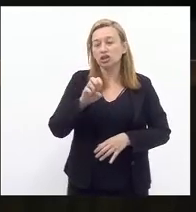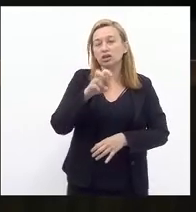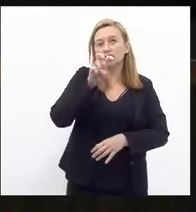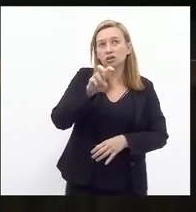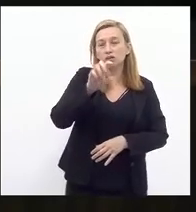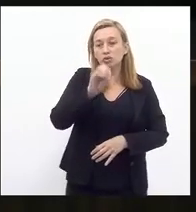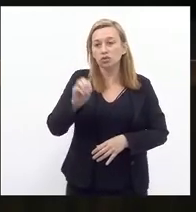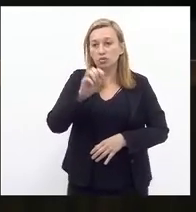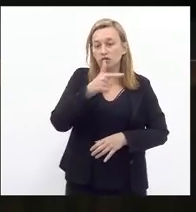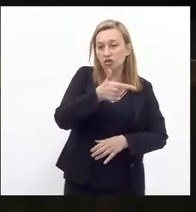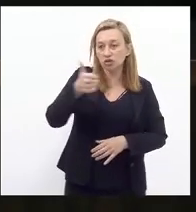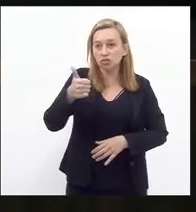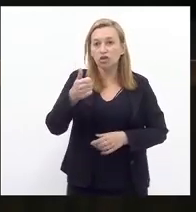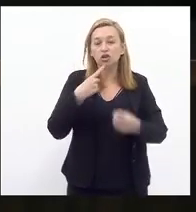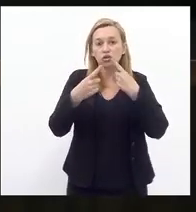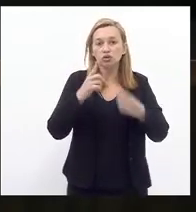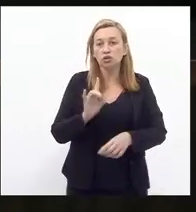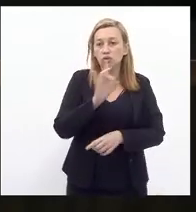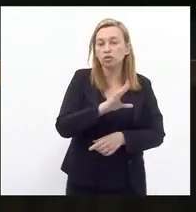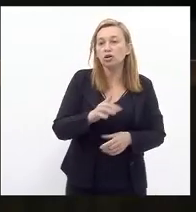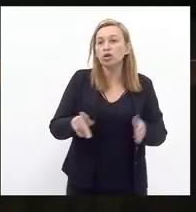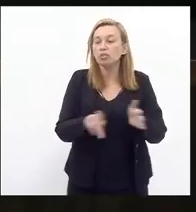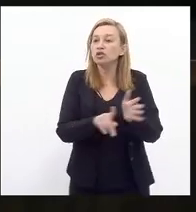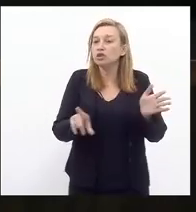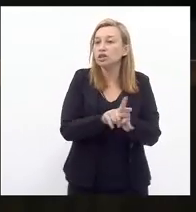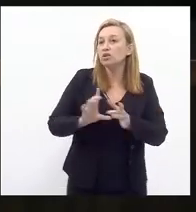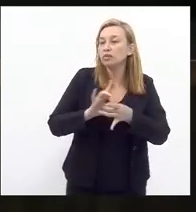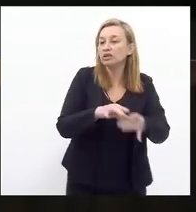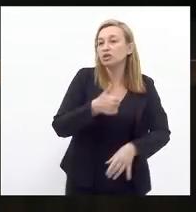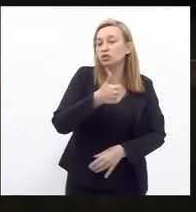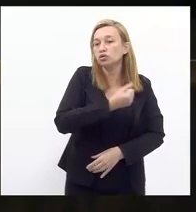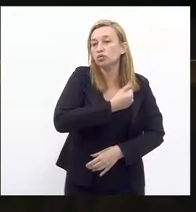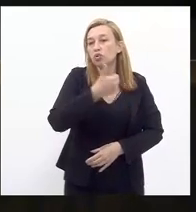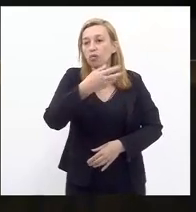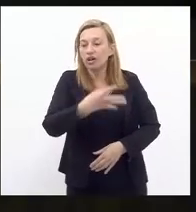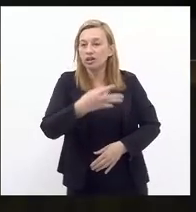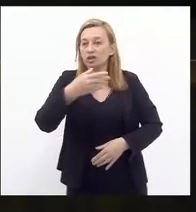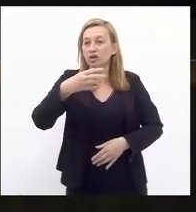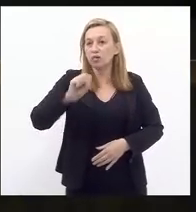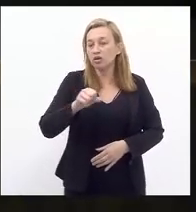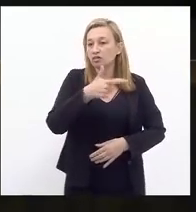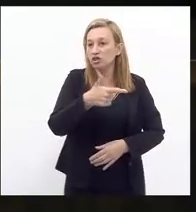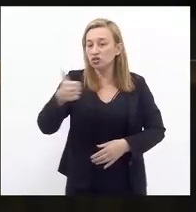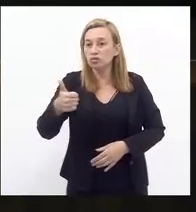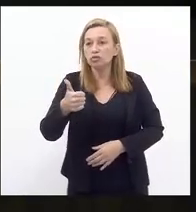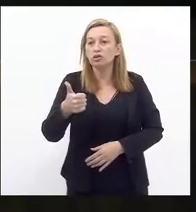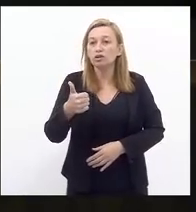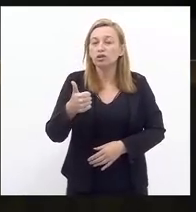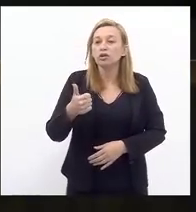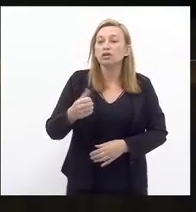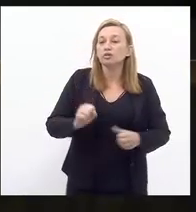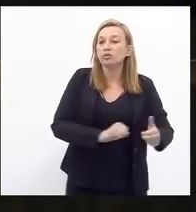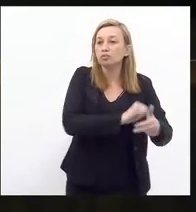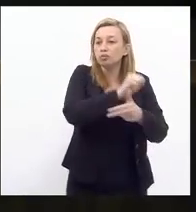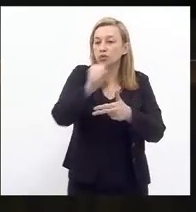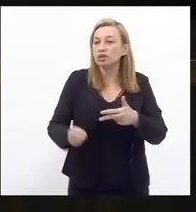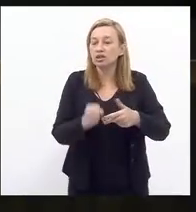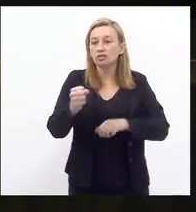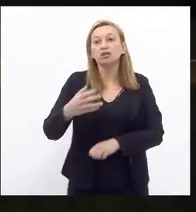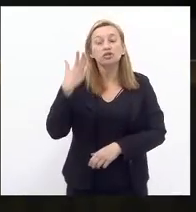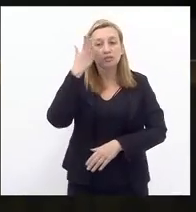em regime de urgência em votação em discussão única projeto de lei complementar número 48 e 21 de autoria do Poder Executivo